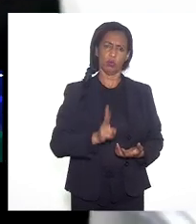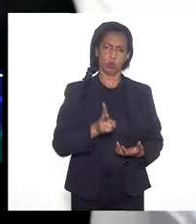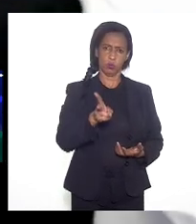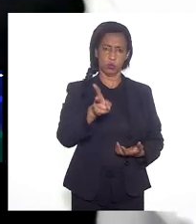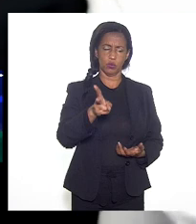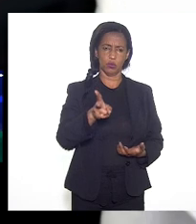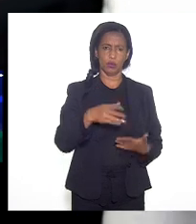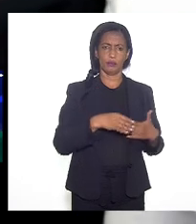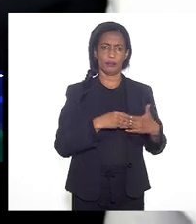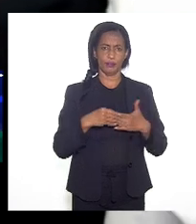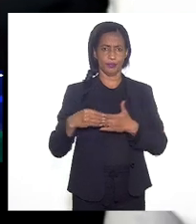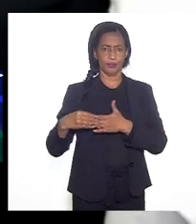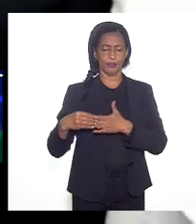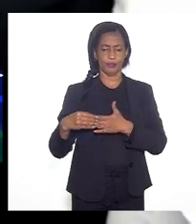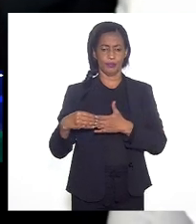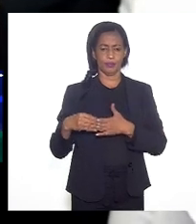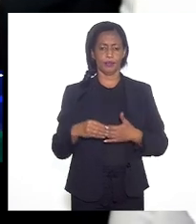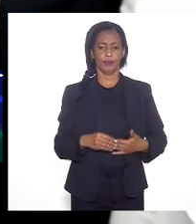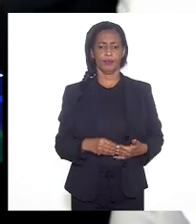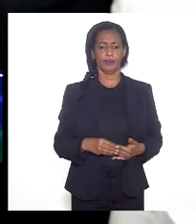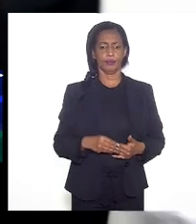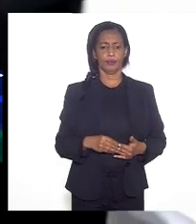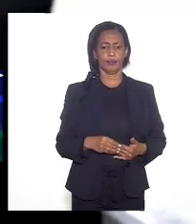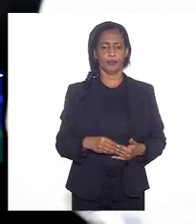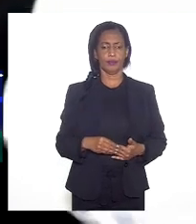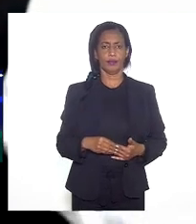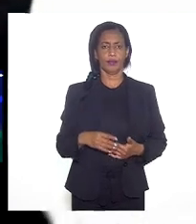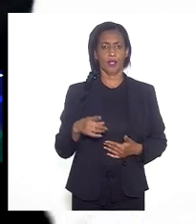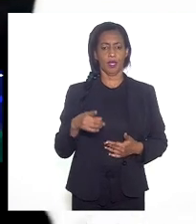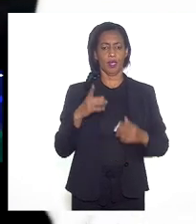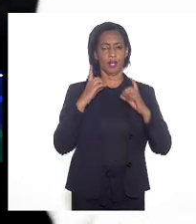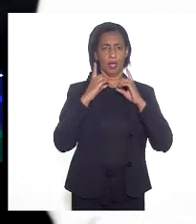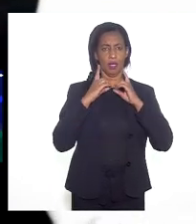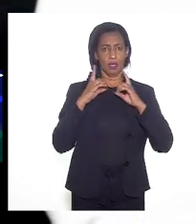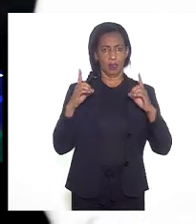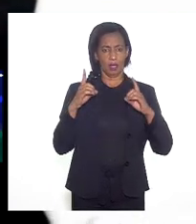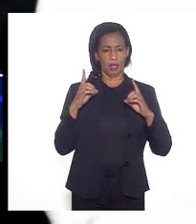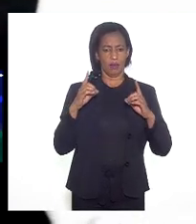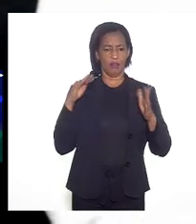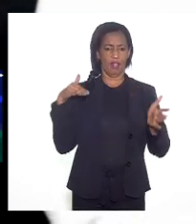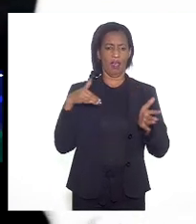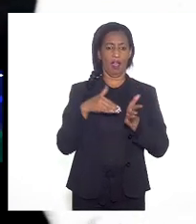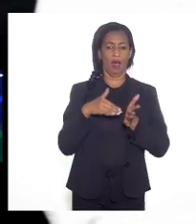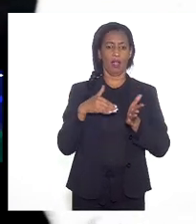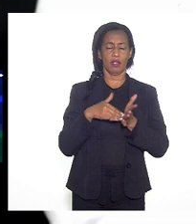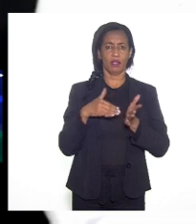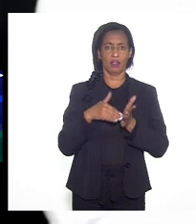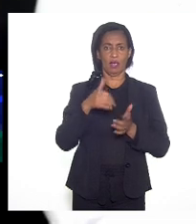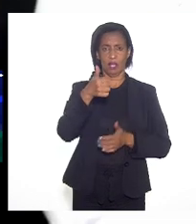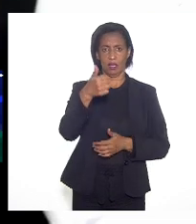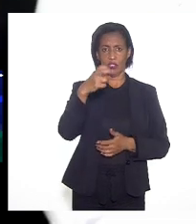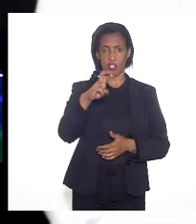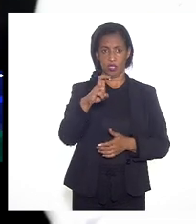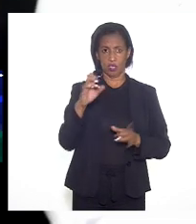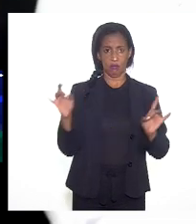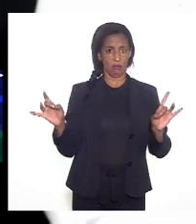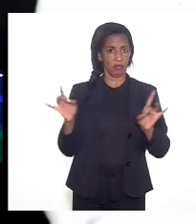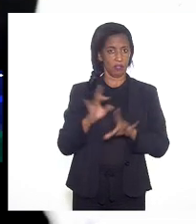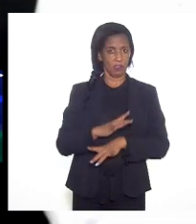conduzir, porque essa declaração, no meu entender, vai até às 15 horas, quando vamos encerrar